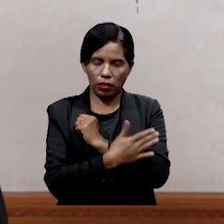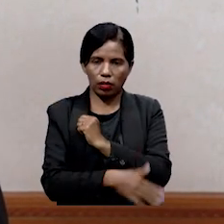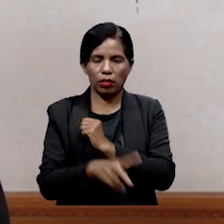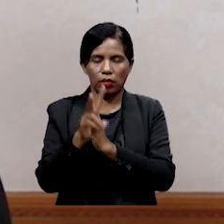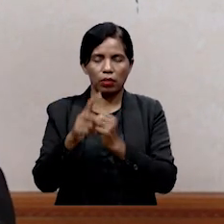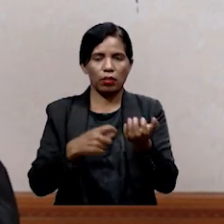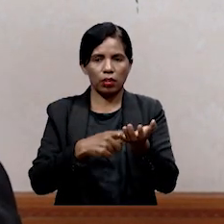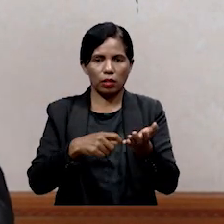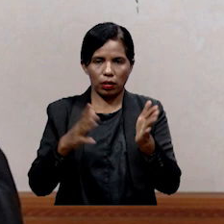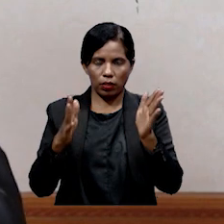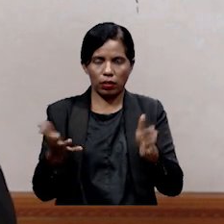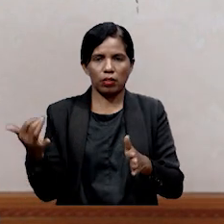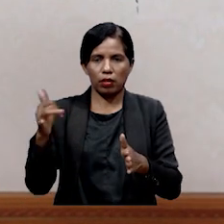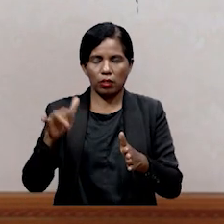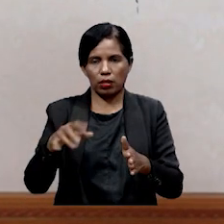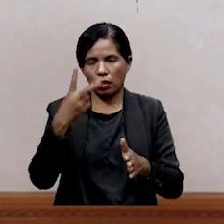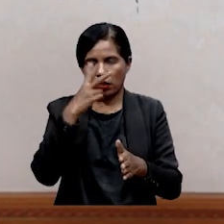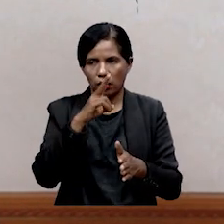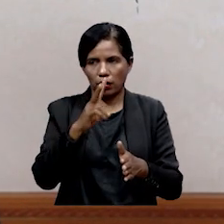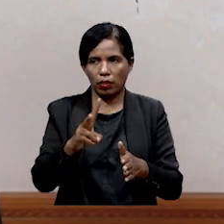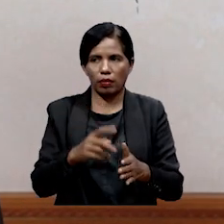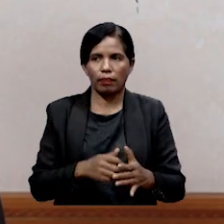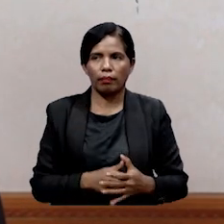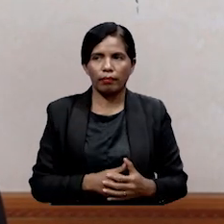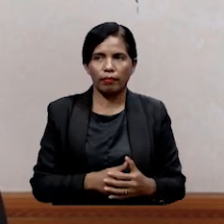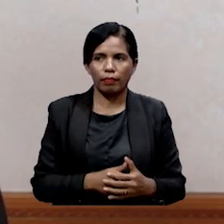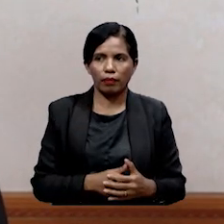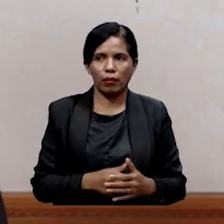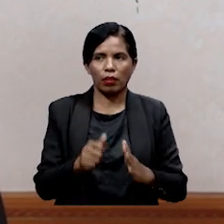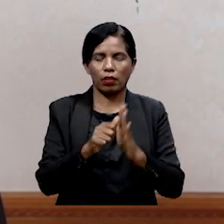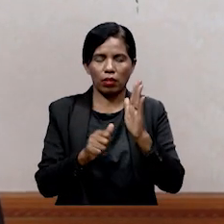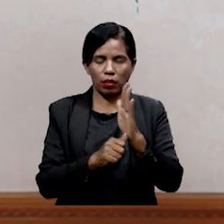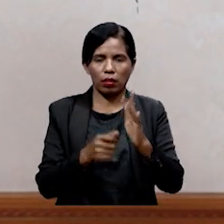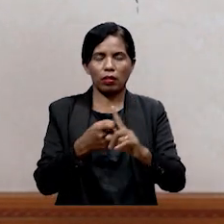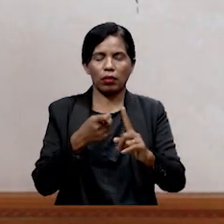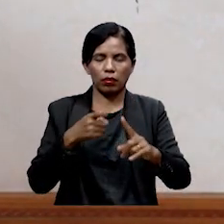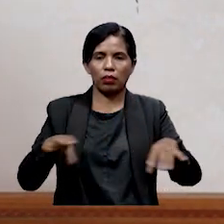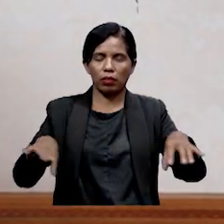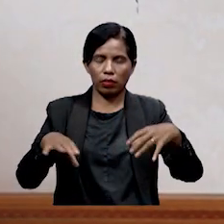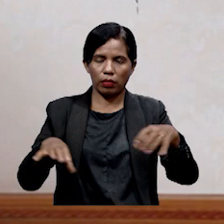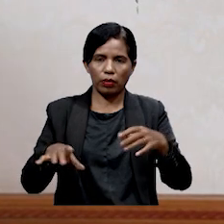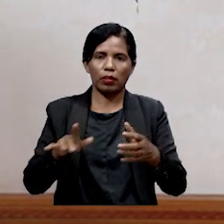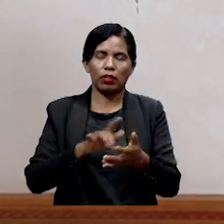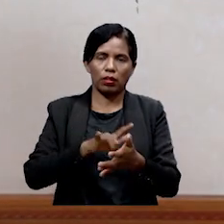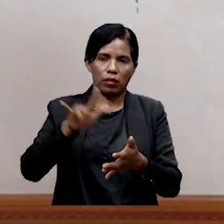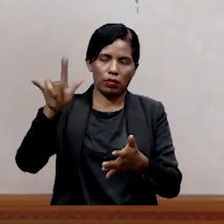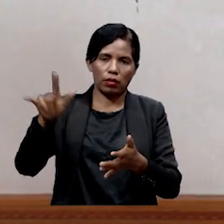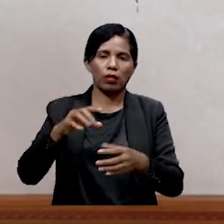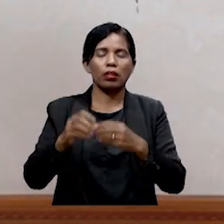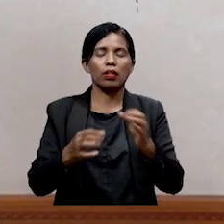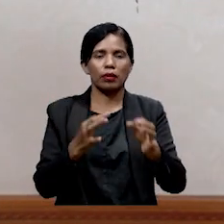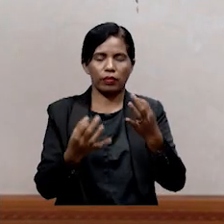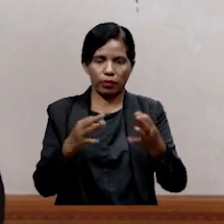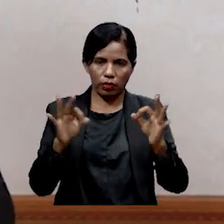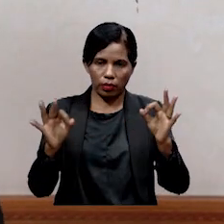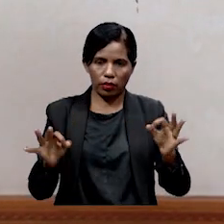teknik sira liga ho kontestu artigo sira hosi akor servisu aerone rase e quando remato na